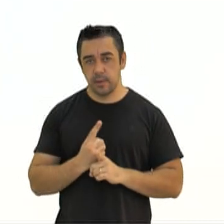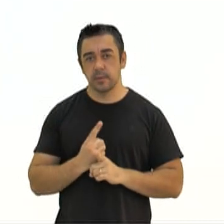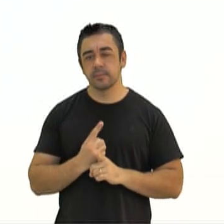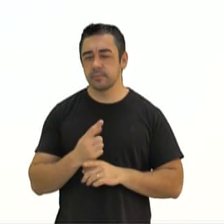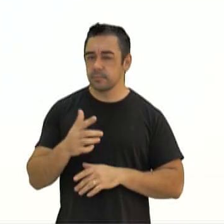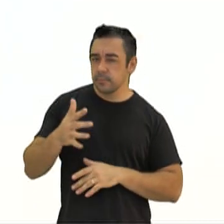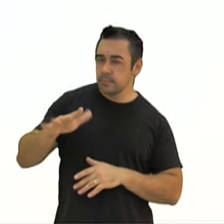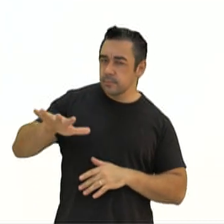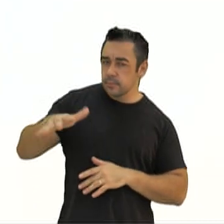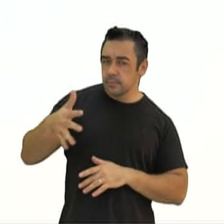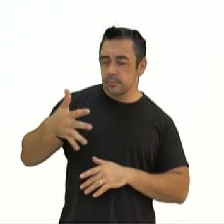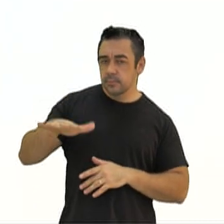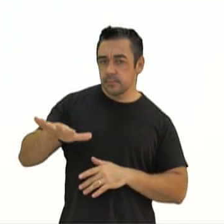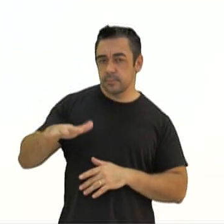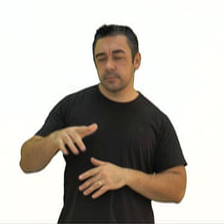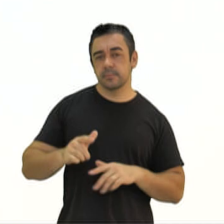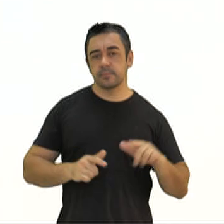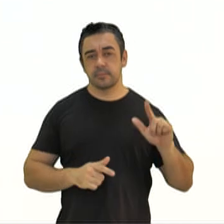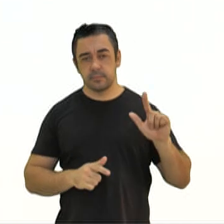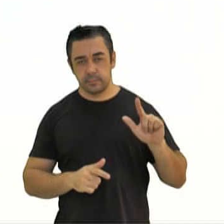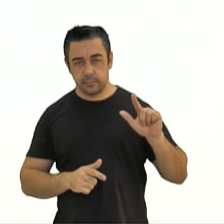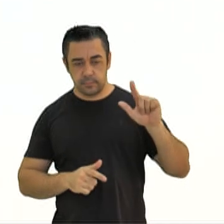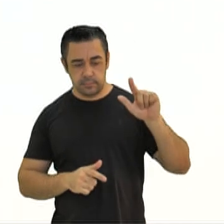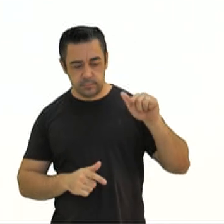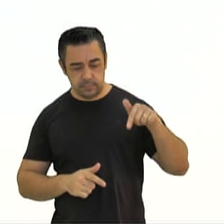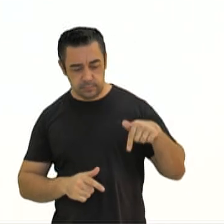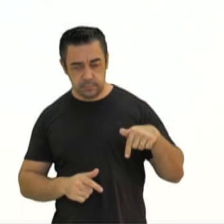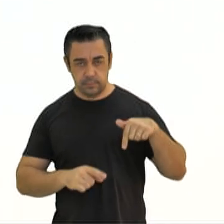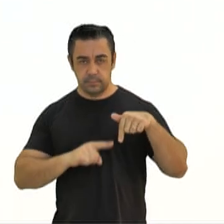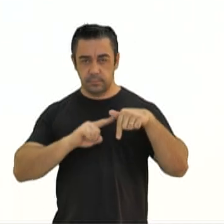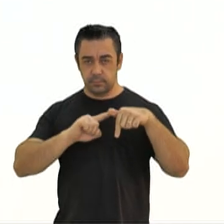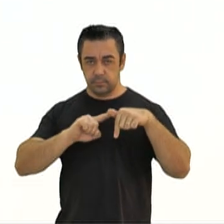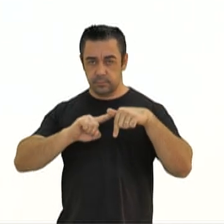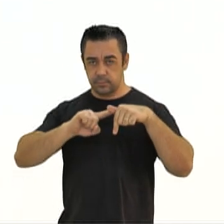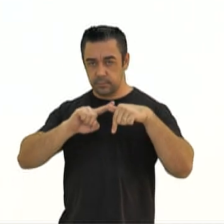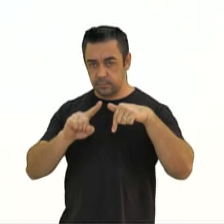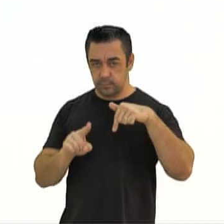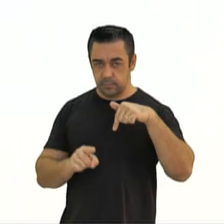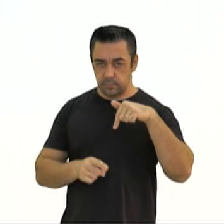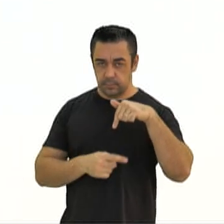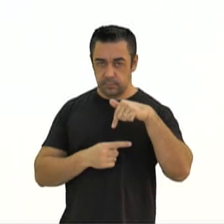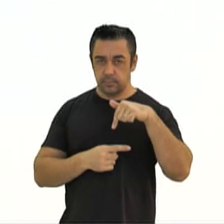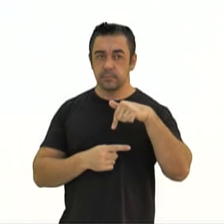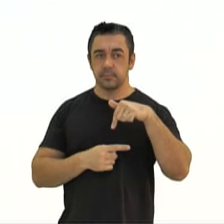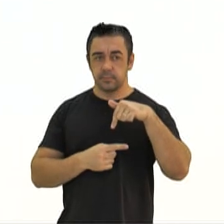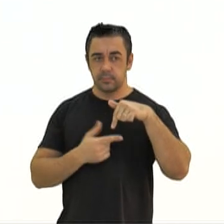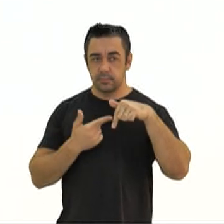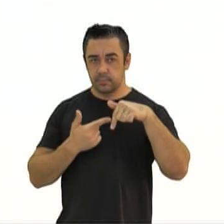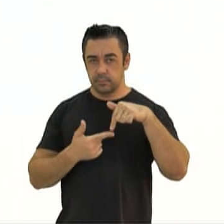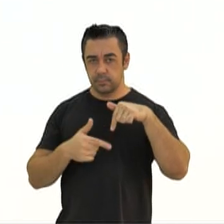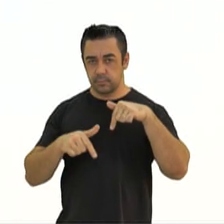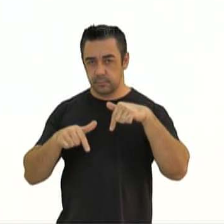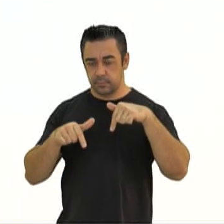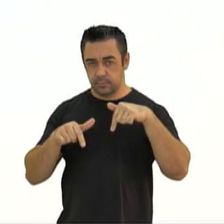uma estimativa de que no termo 960 seriam mais ou menos